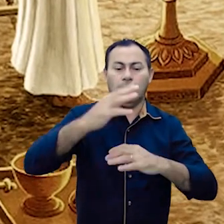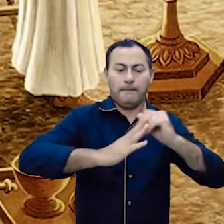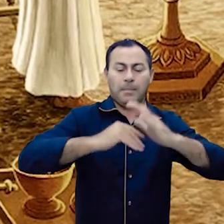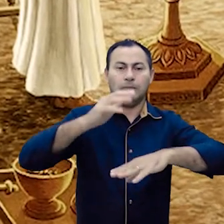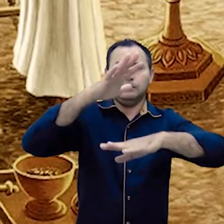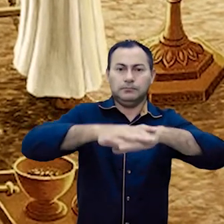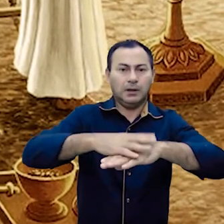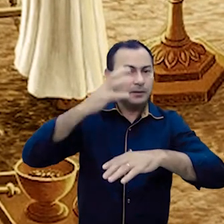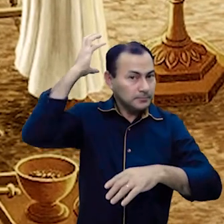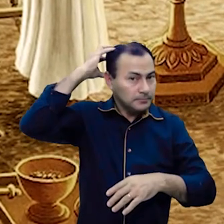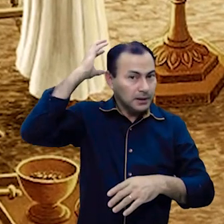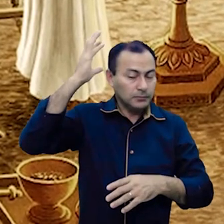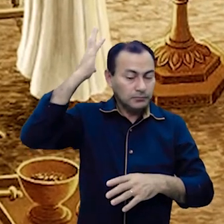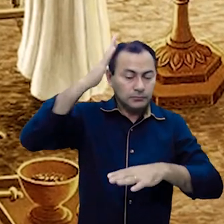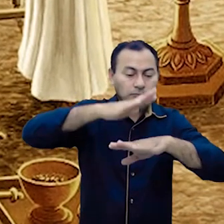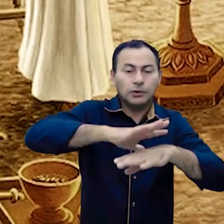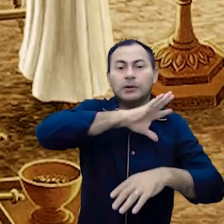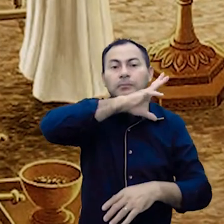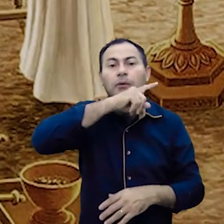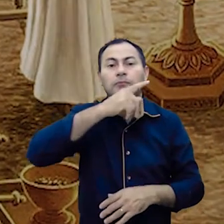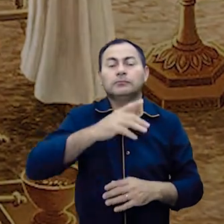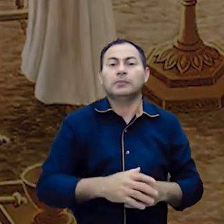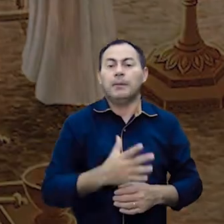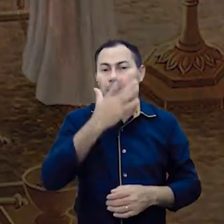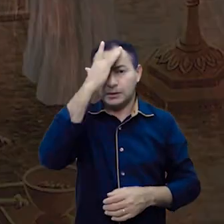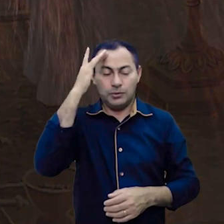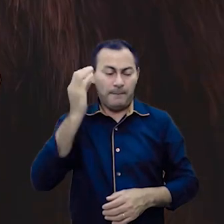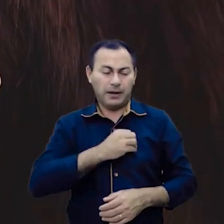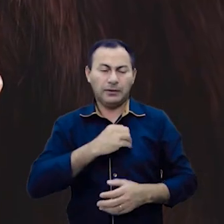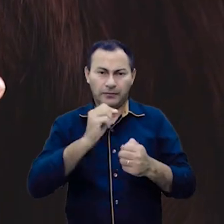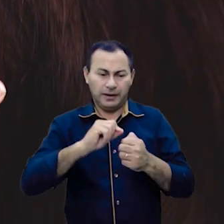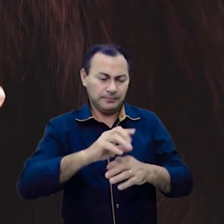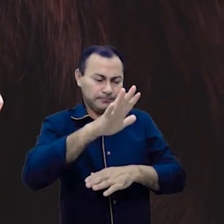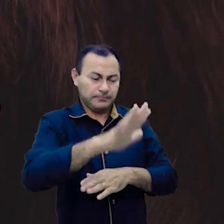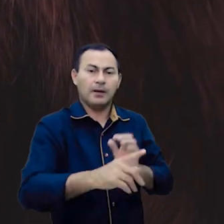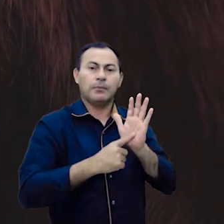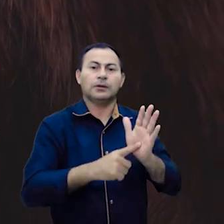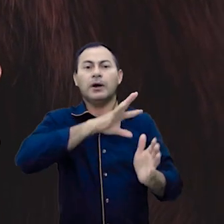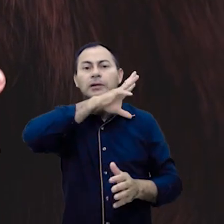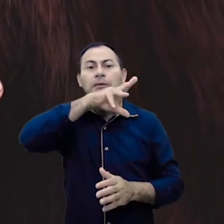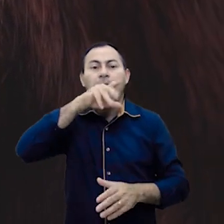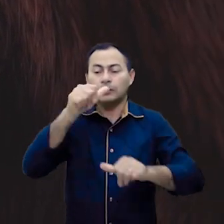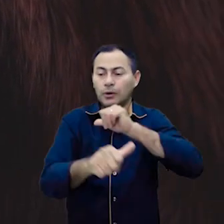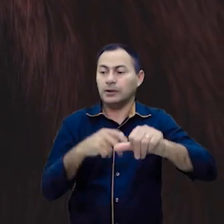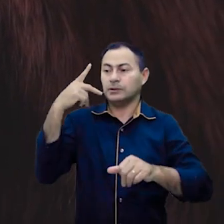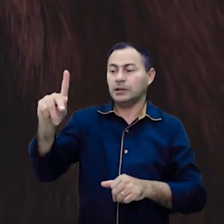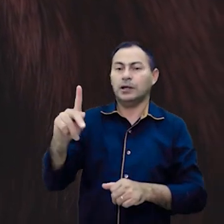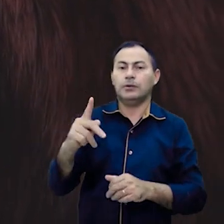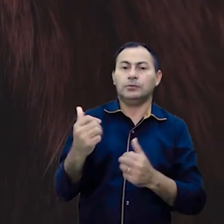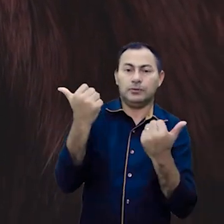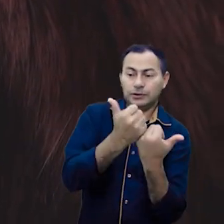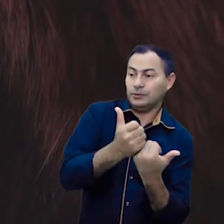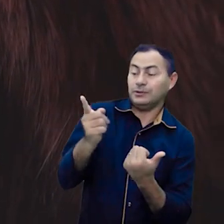colocar suas mãos sobre a cabeça do animal quando o pecador fazia isto isso demonstrava que o animal havia tomado